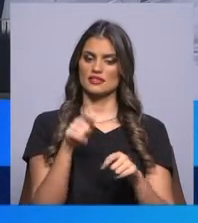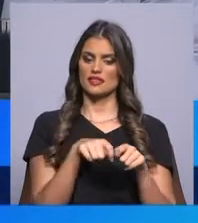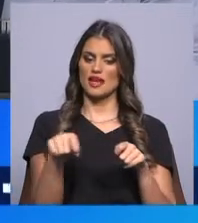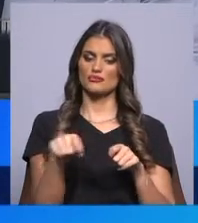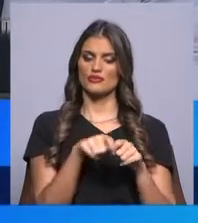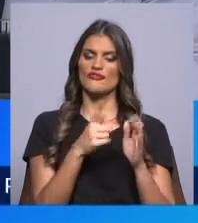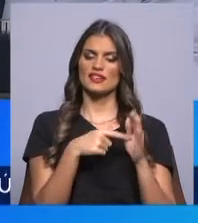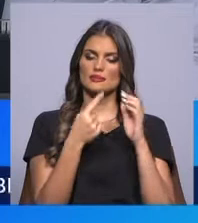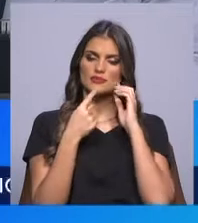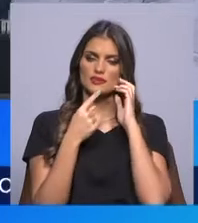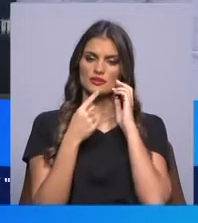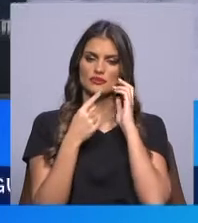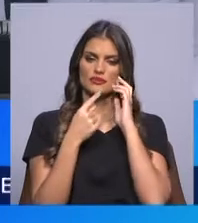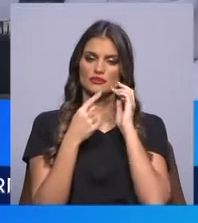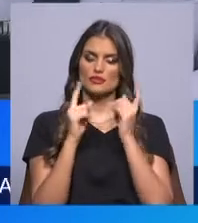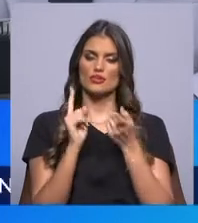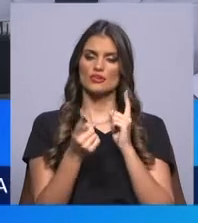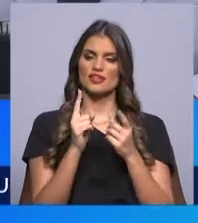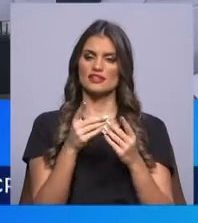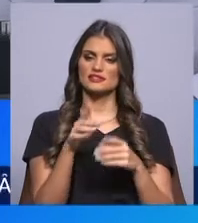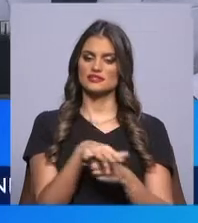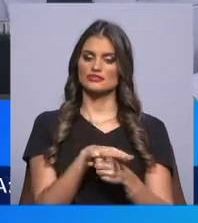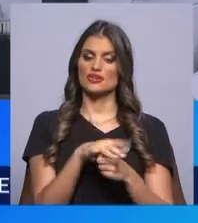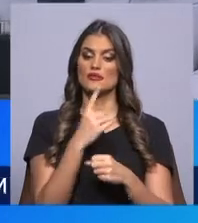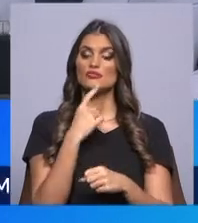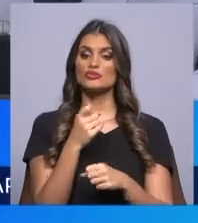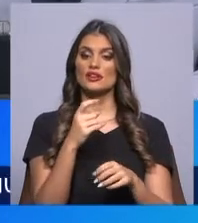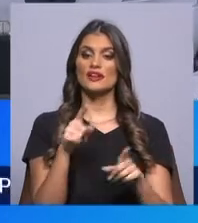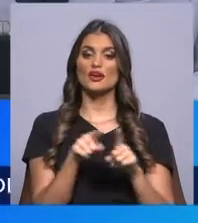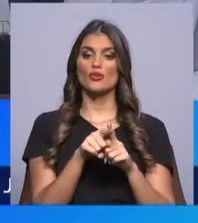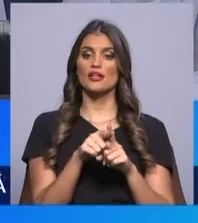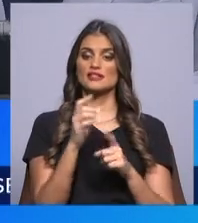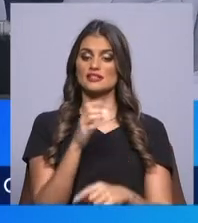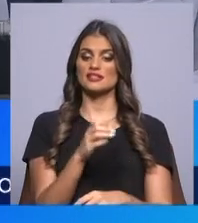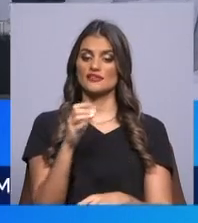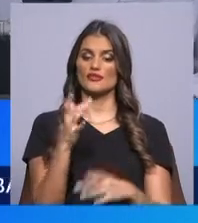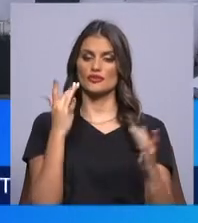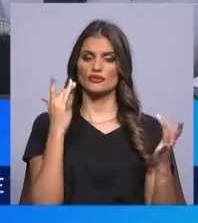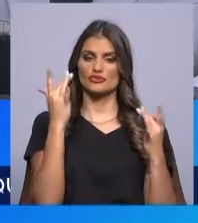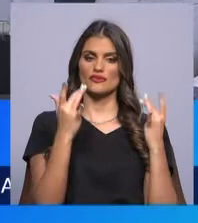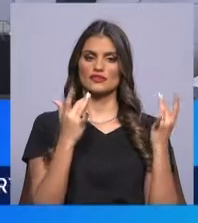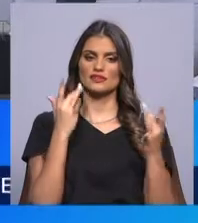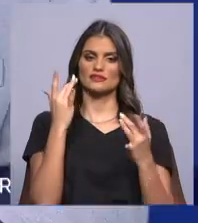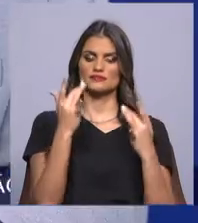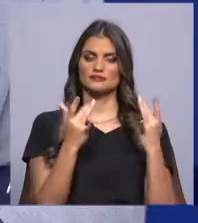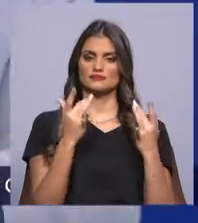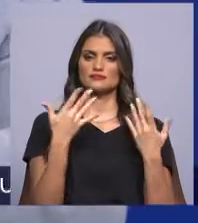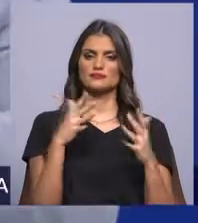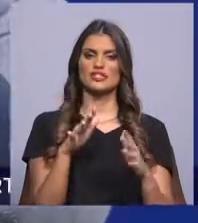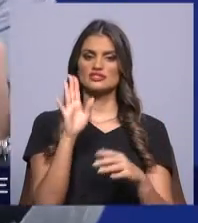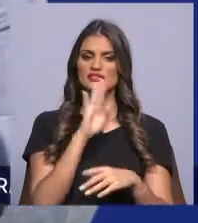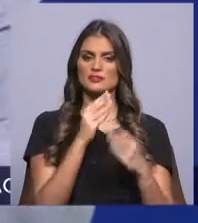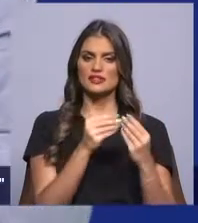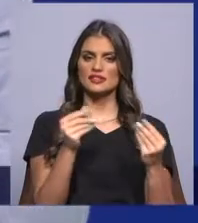muito sobre o que é esta antimatéria. E aquela pergunta que é quase tão científica como filosófica, Cristiana, que é: mas então se matéria